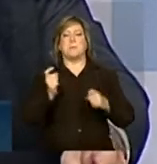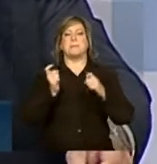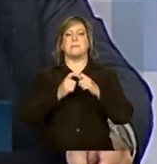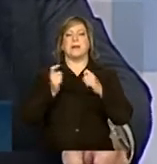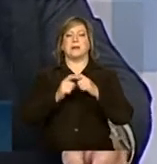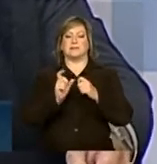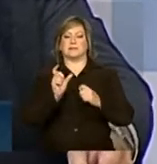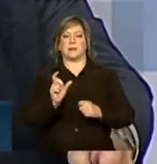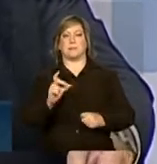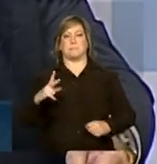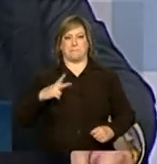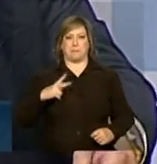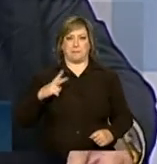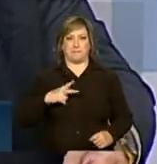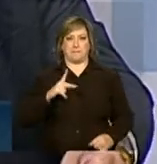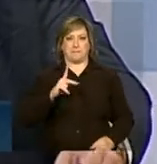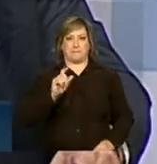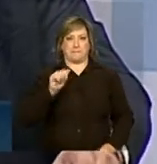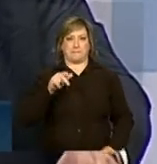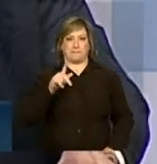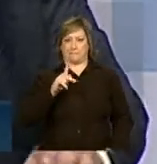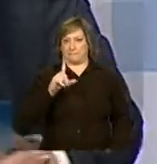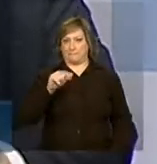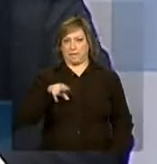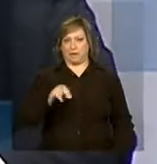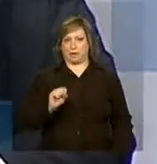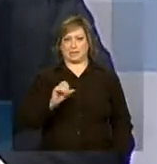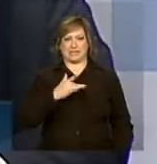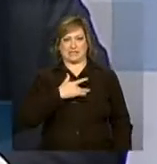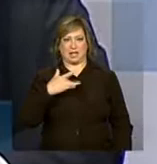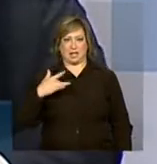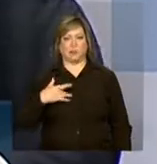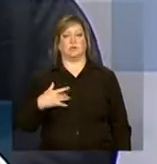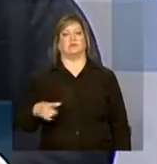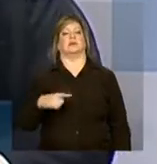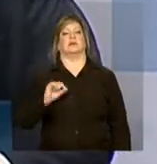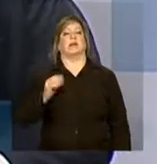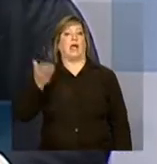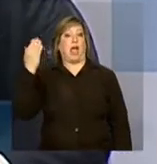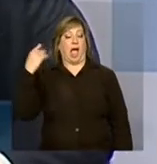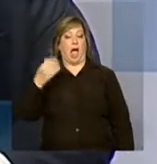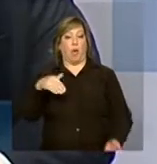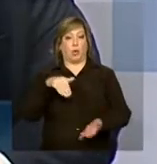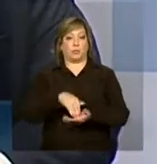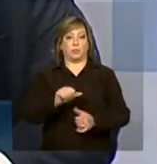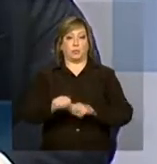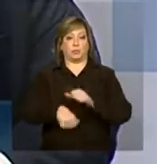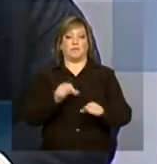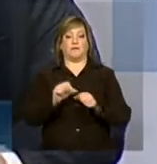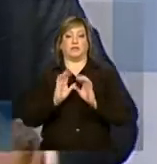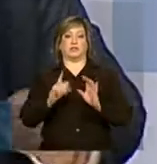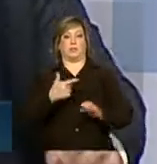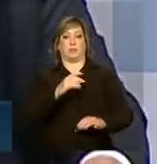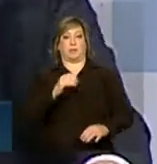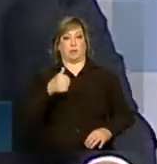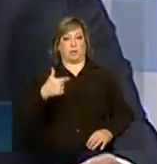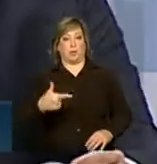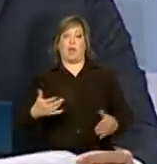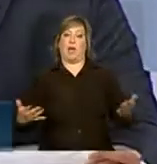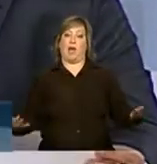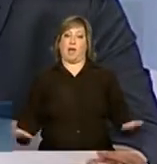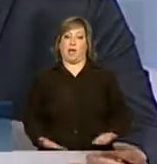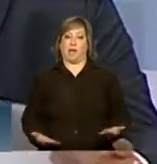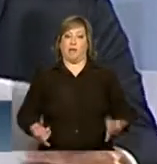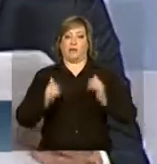saúde. A última alteração tinha sido feita em 2012. E agora